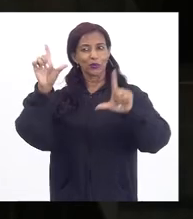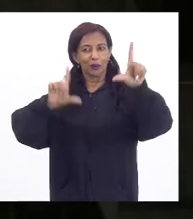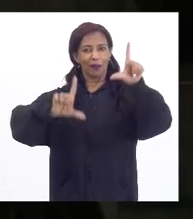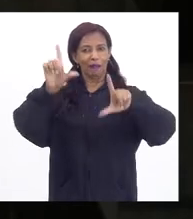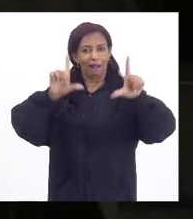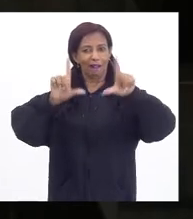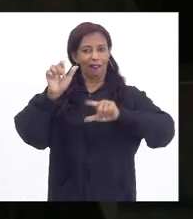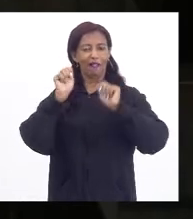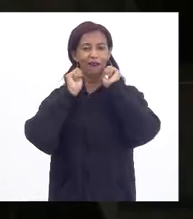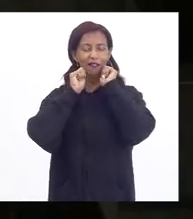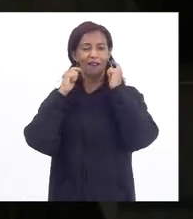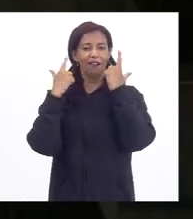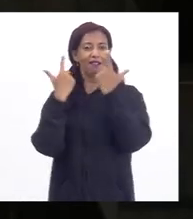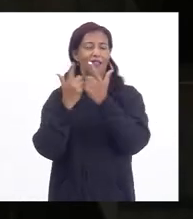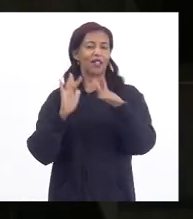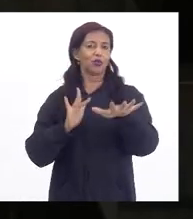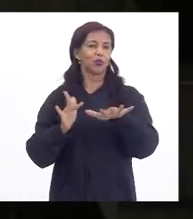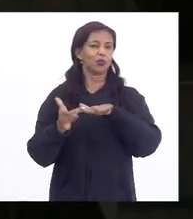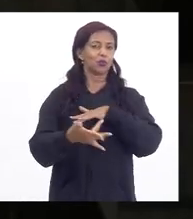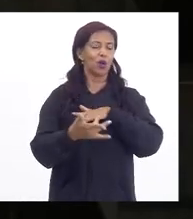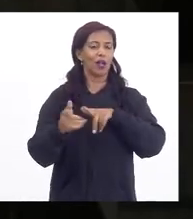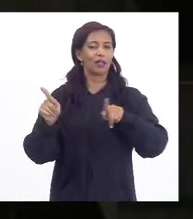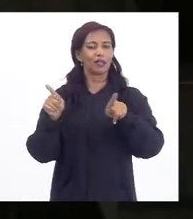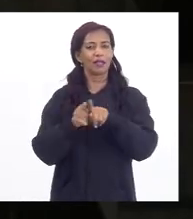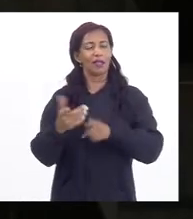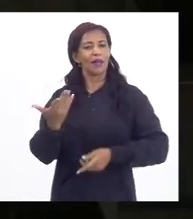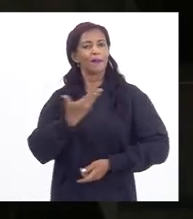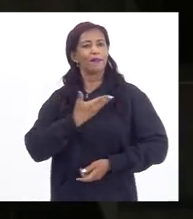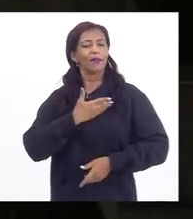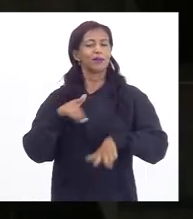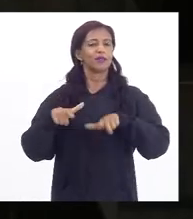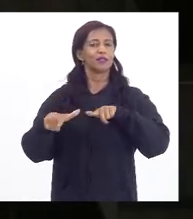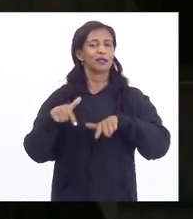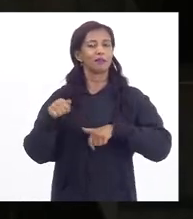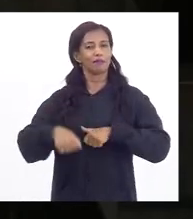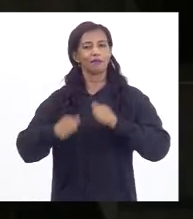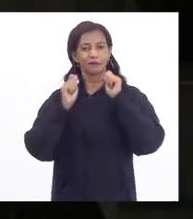seguem pelas redes sociais, imprensa, colegas de trabalho aqui da casa.